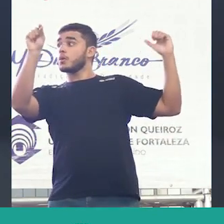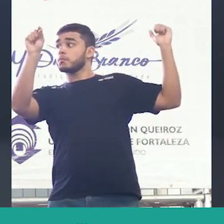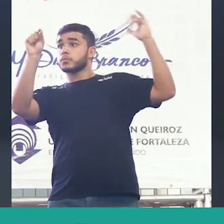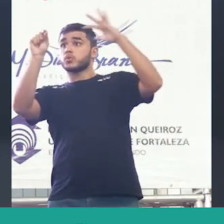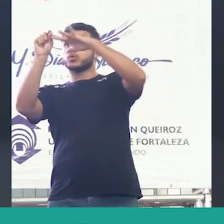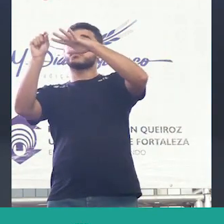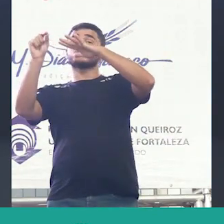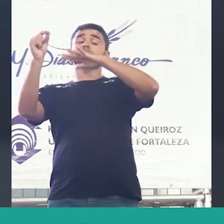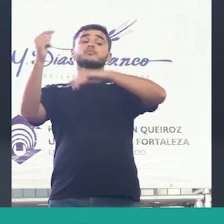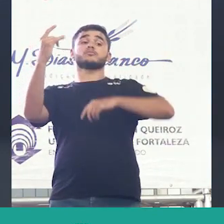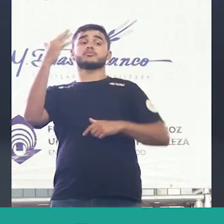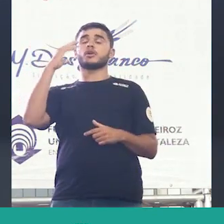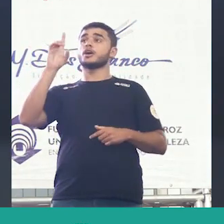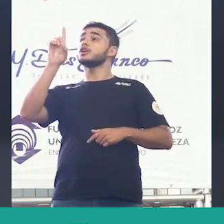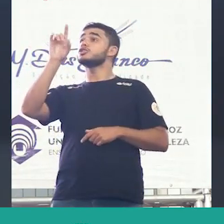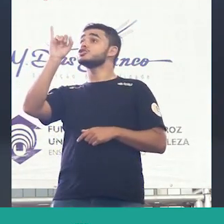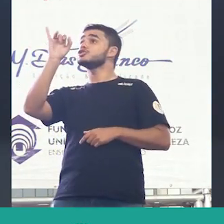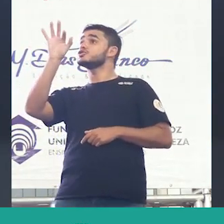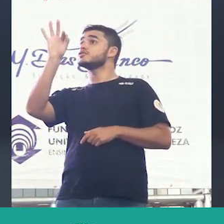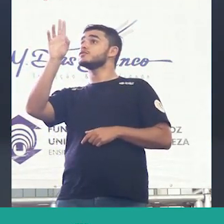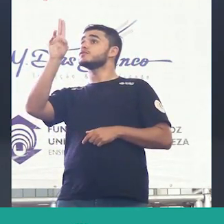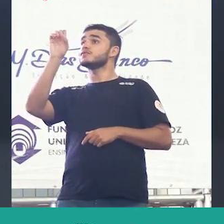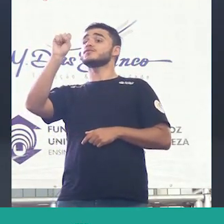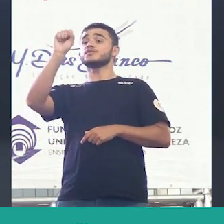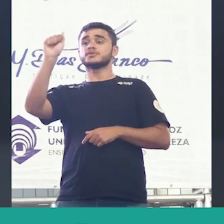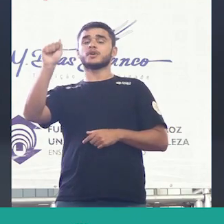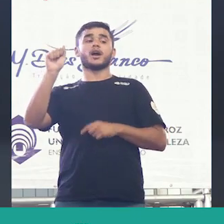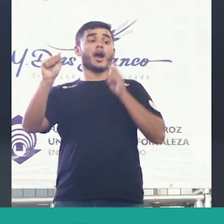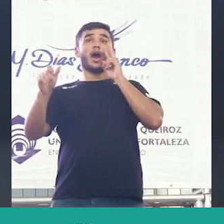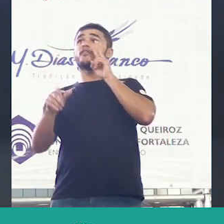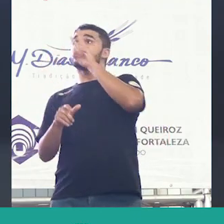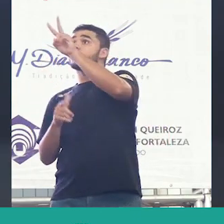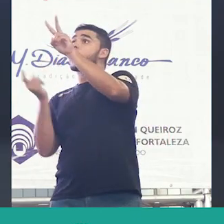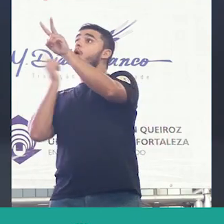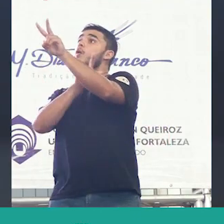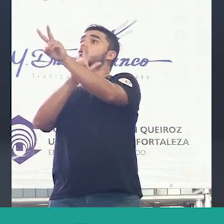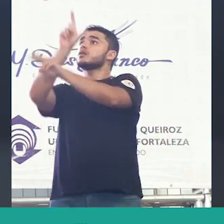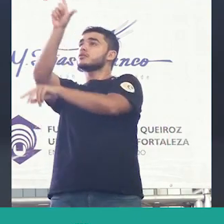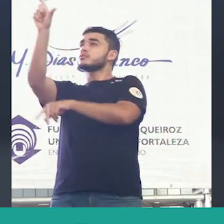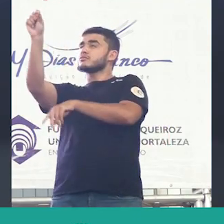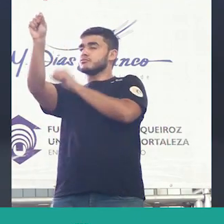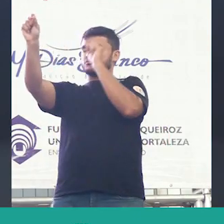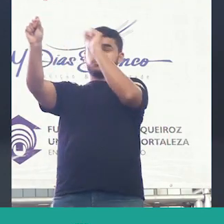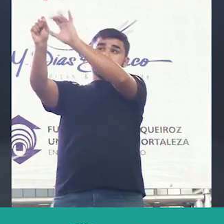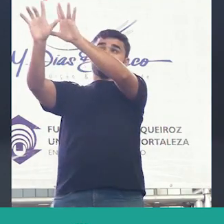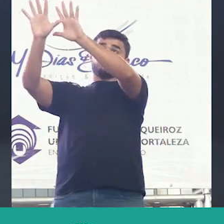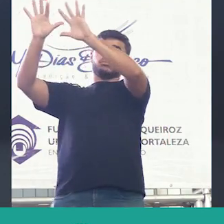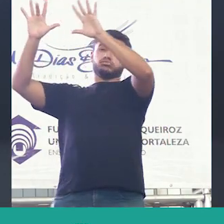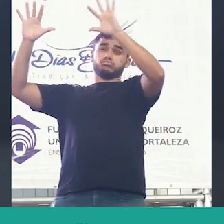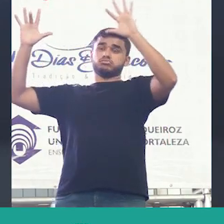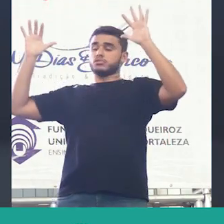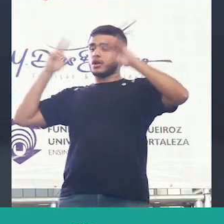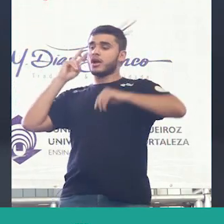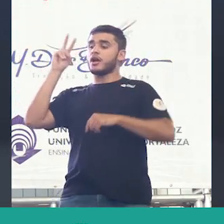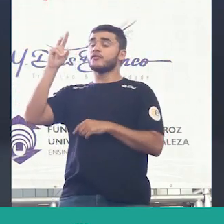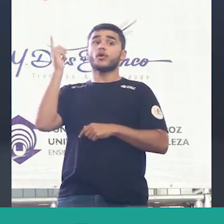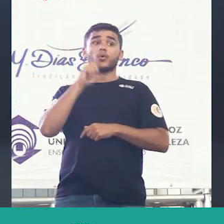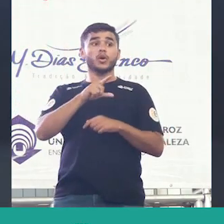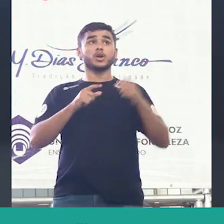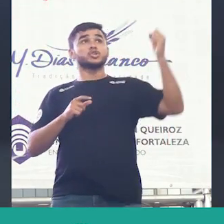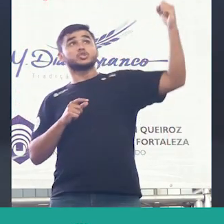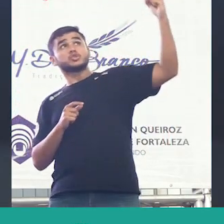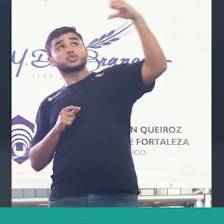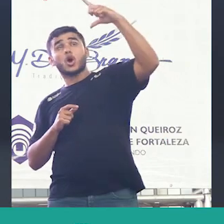essa? Difusa, porque eu estou vendo a lua. Se eu olhasse para a lua e eu visse a imagem